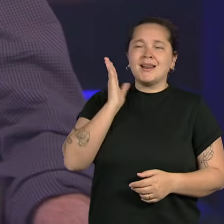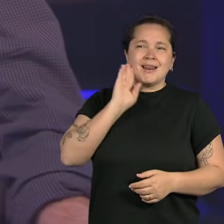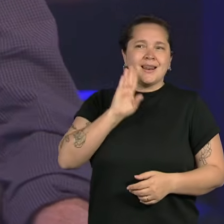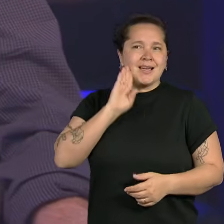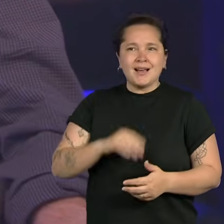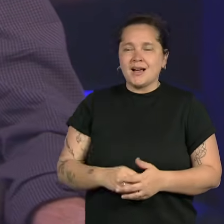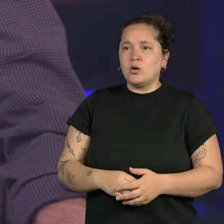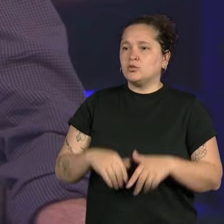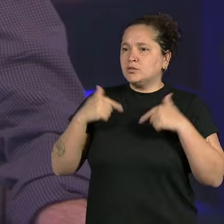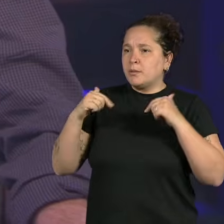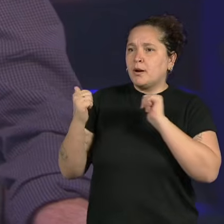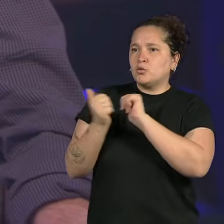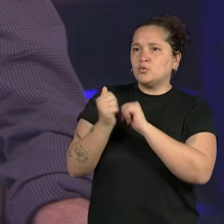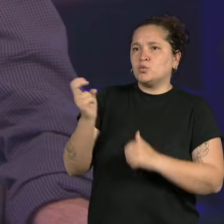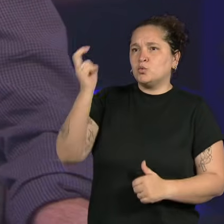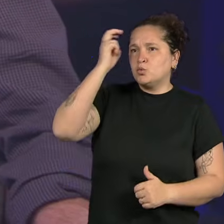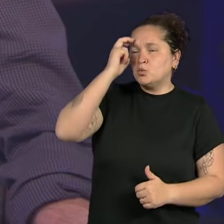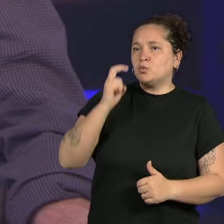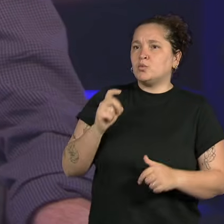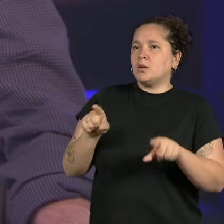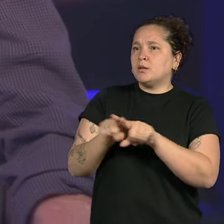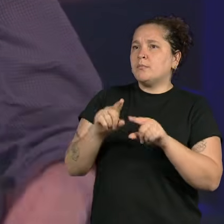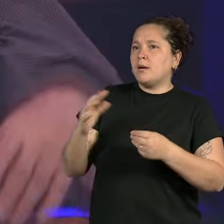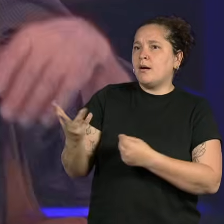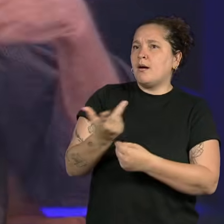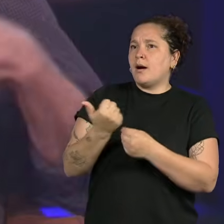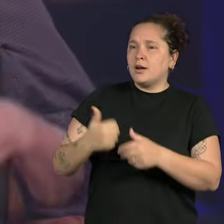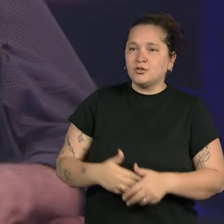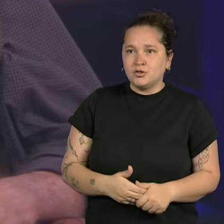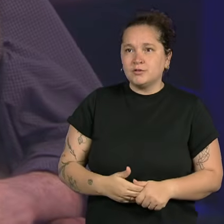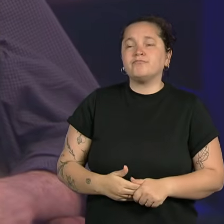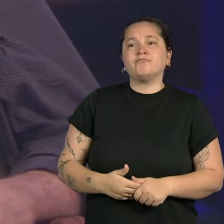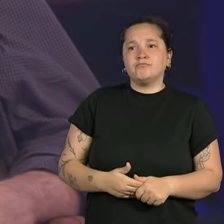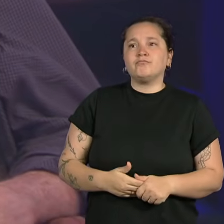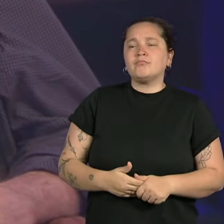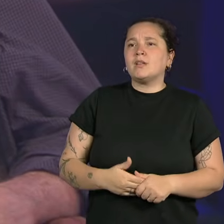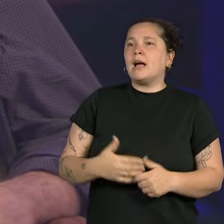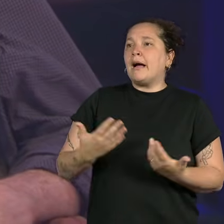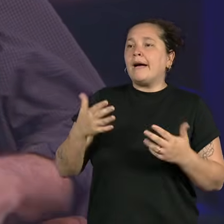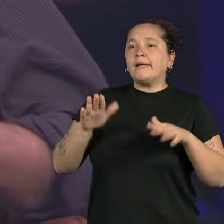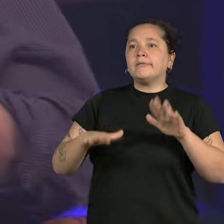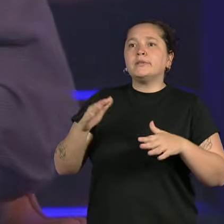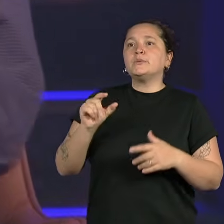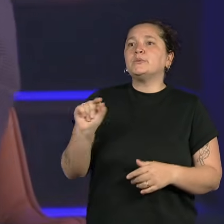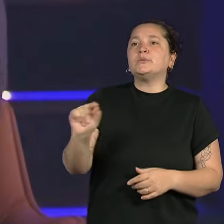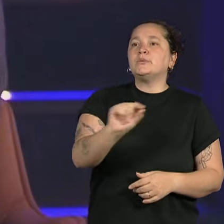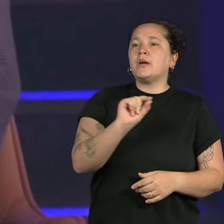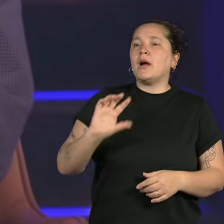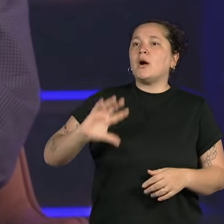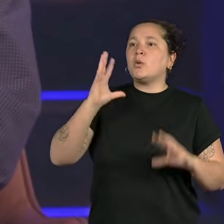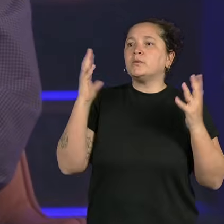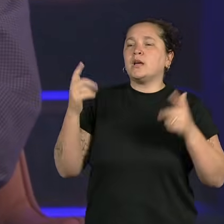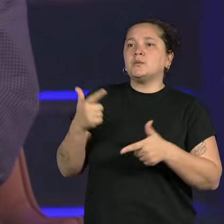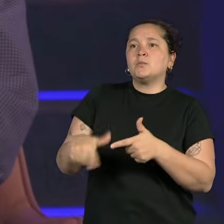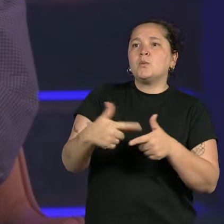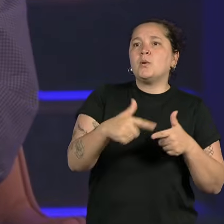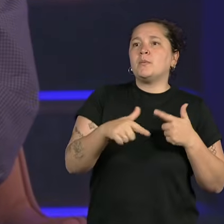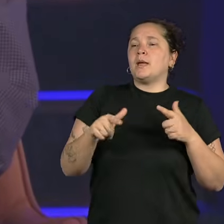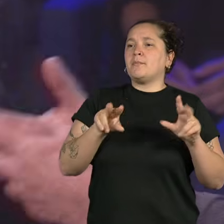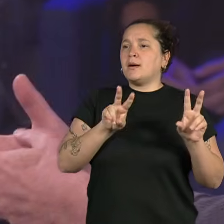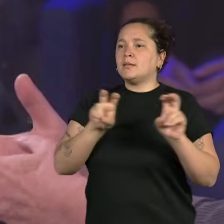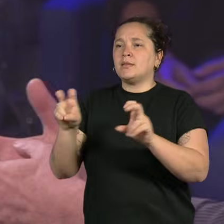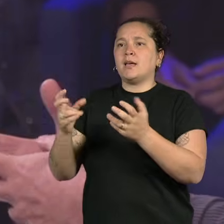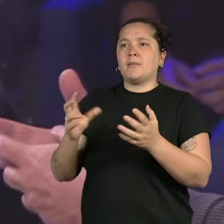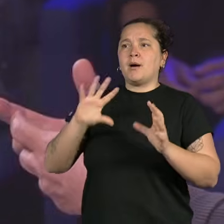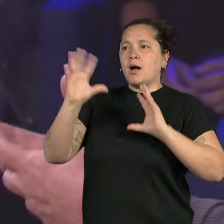de trabalhar com cultura, de trabalhar com arte. Por mais grave que seja, o terrível que seja o tema que você está abordando, a gente